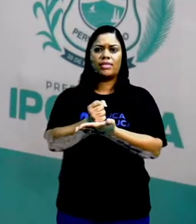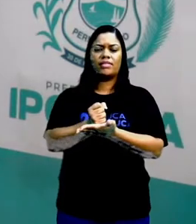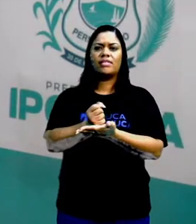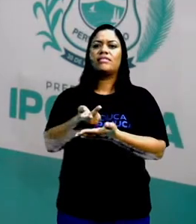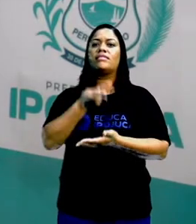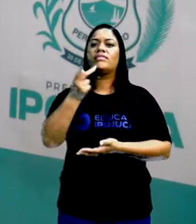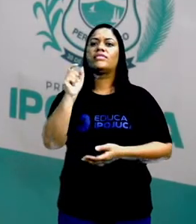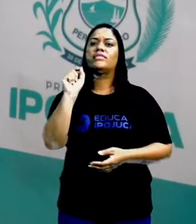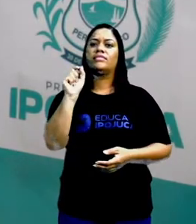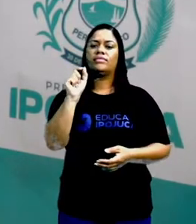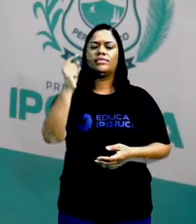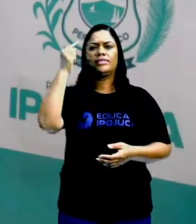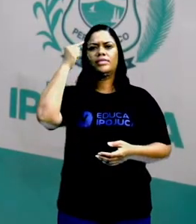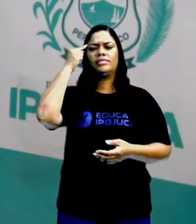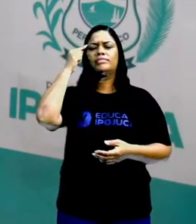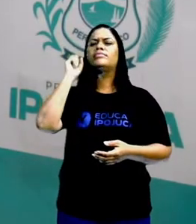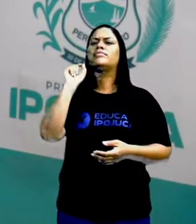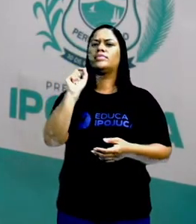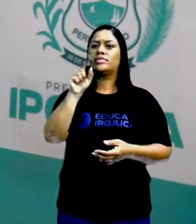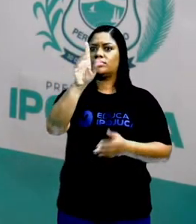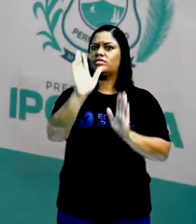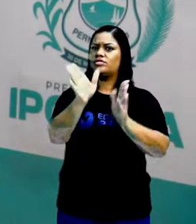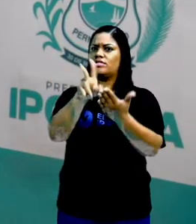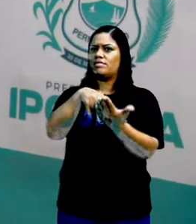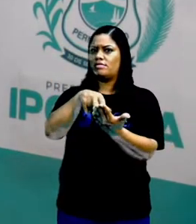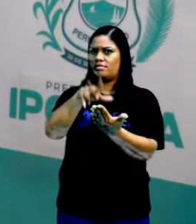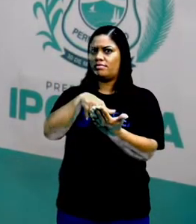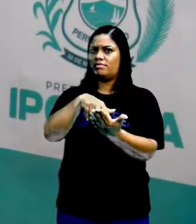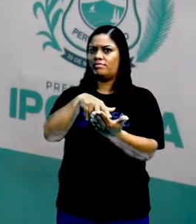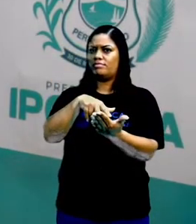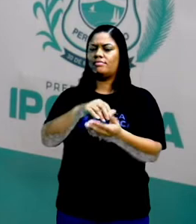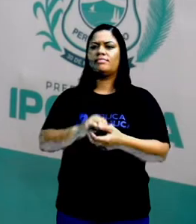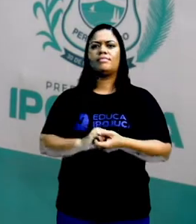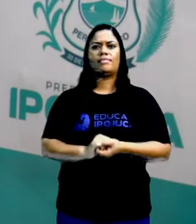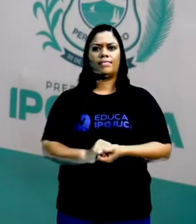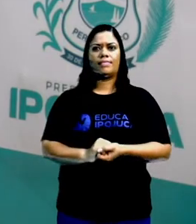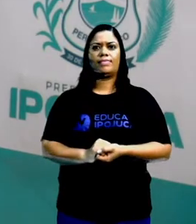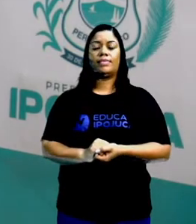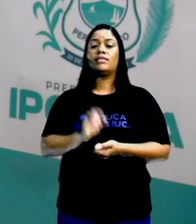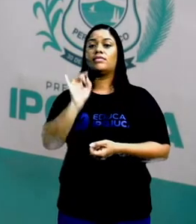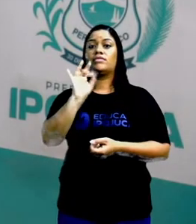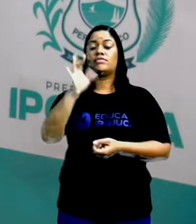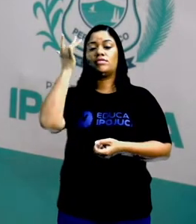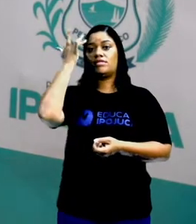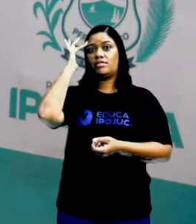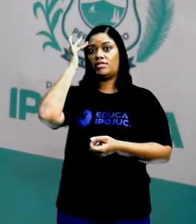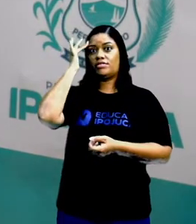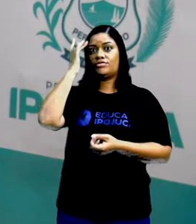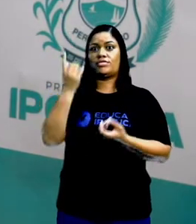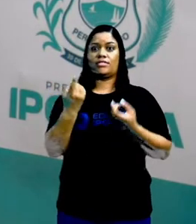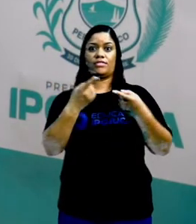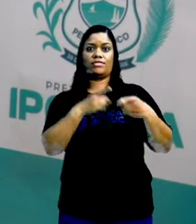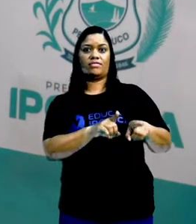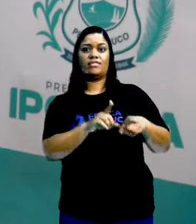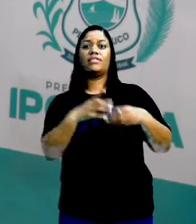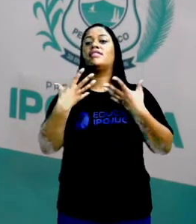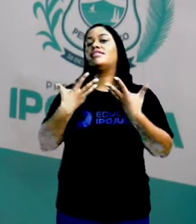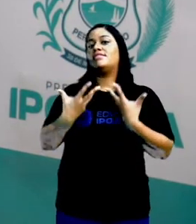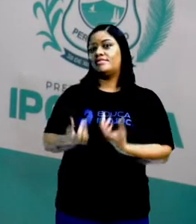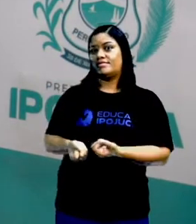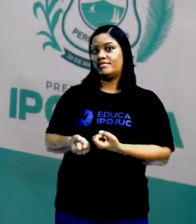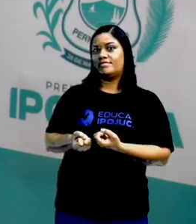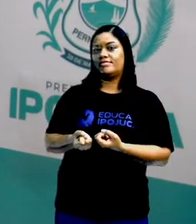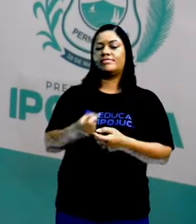elas dizem, o que é que elas pensam? Você já leu sobre isso? Então não basta a gente dizer que é contra ou a favor